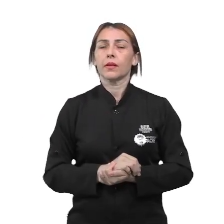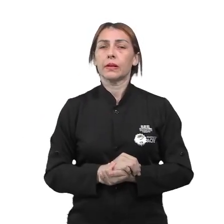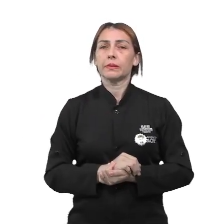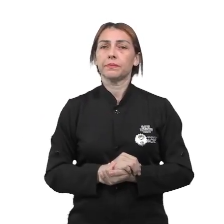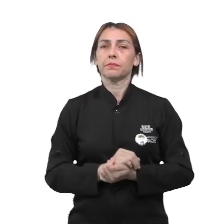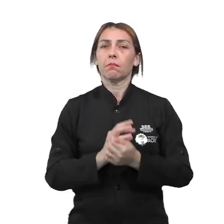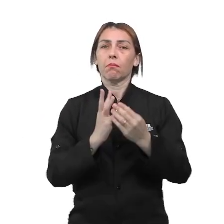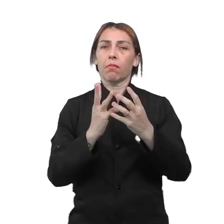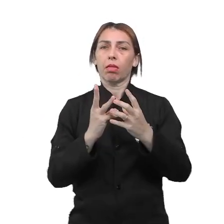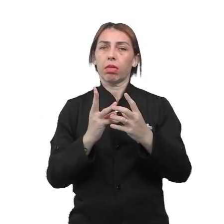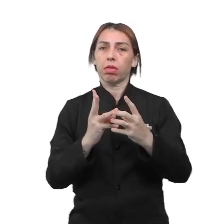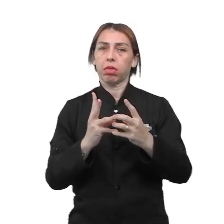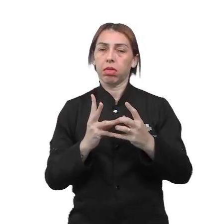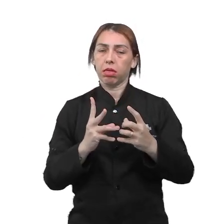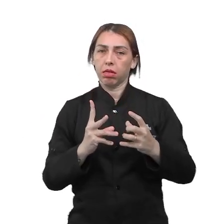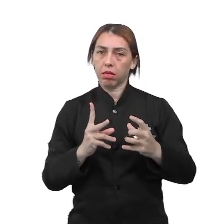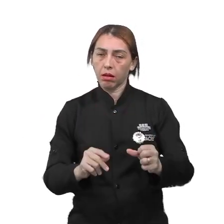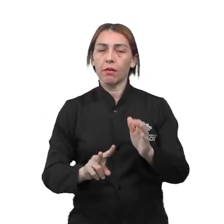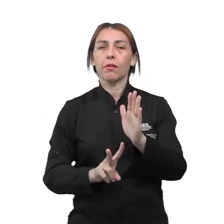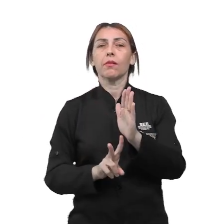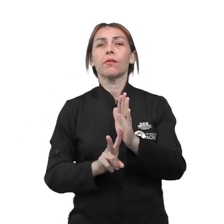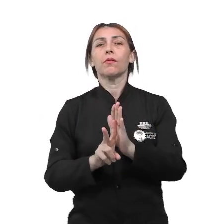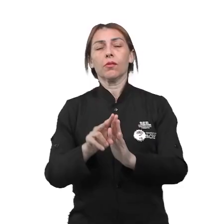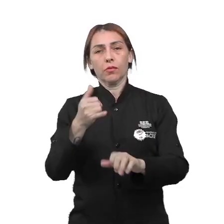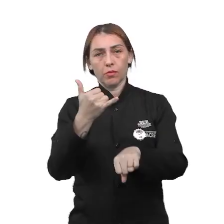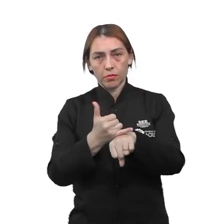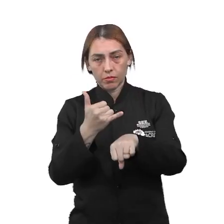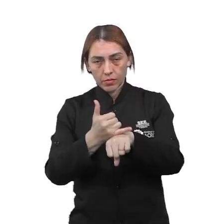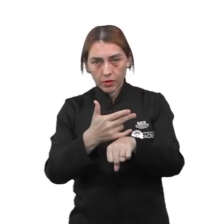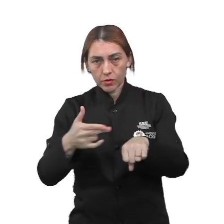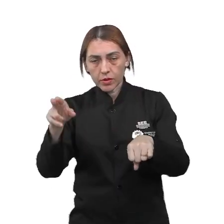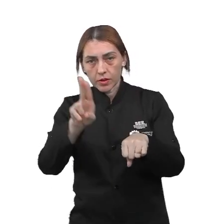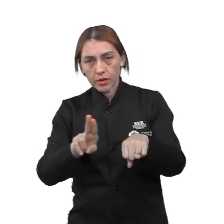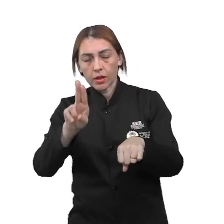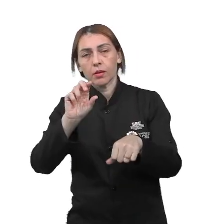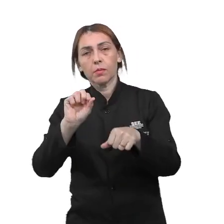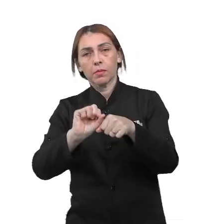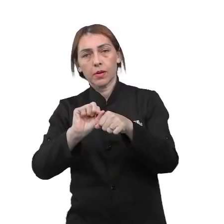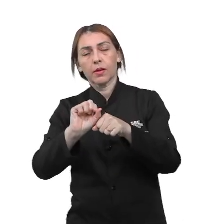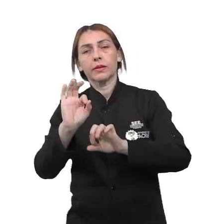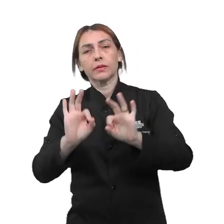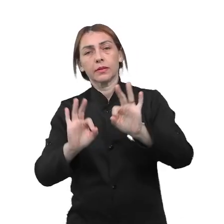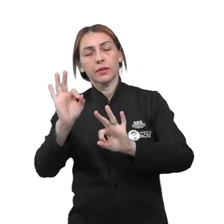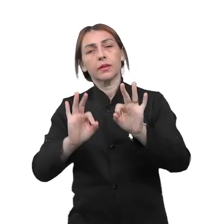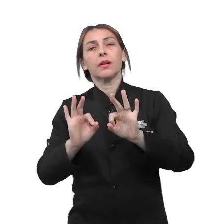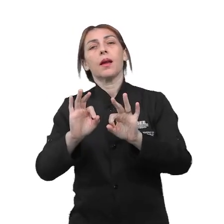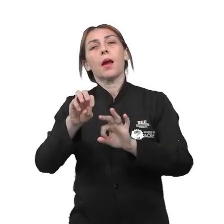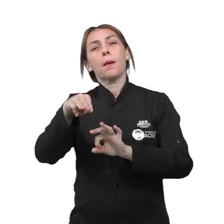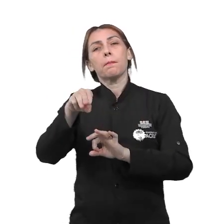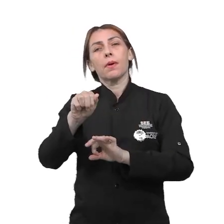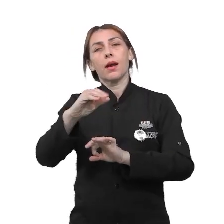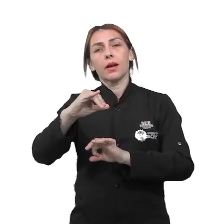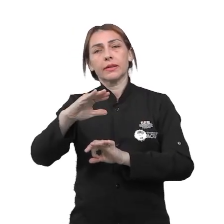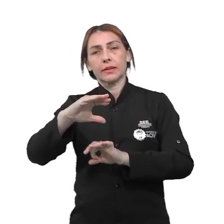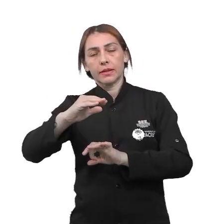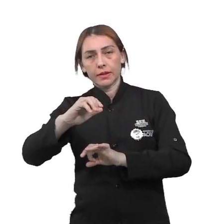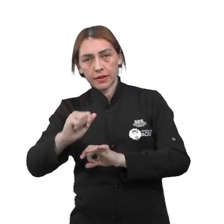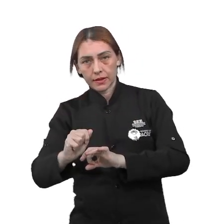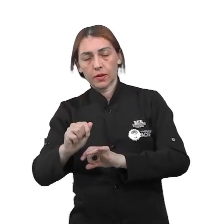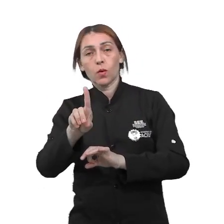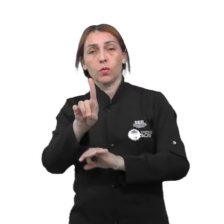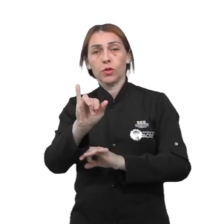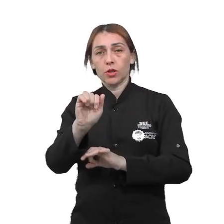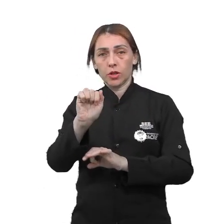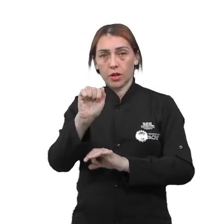será derretida e o volume de metal resultado será utilizado para a fabricação de esferas maciças, com diâmetro,